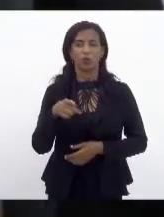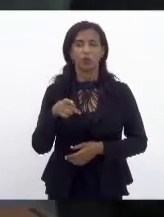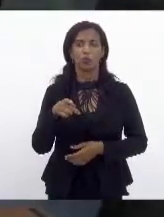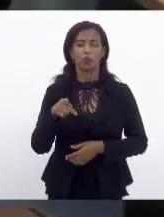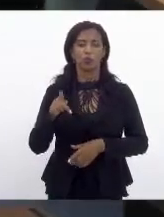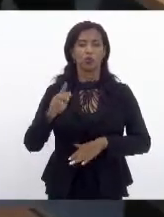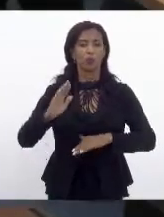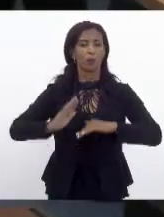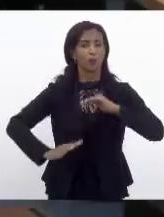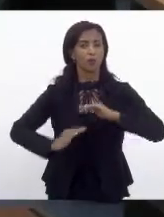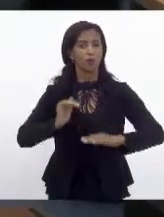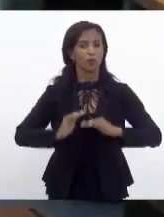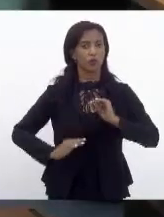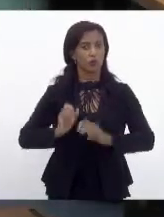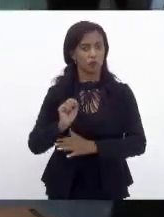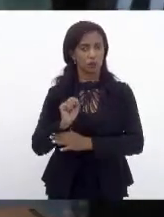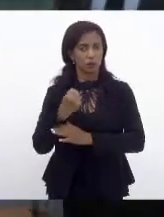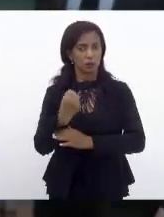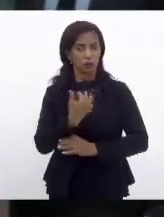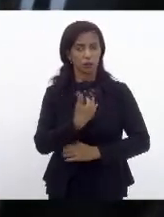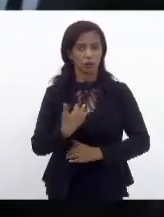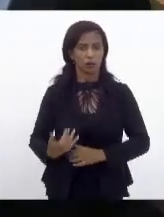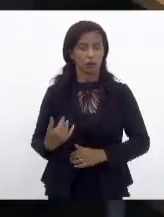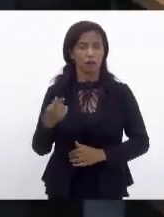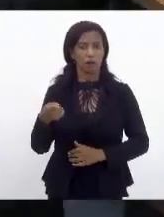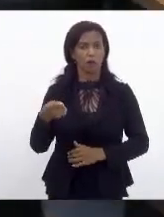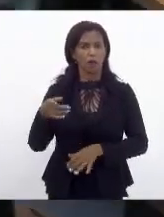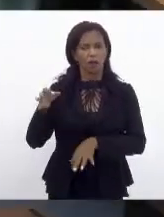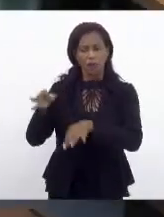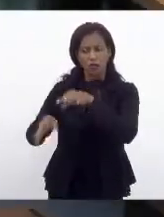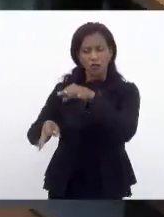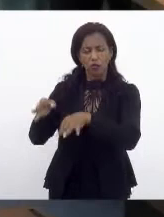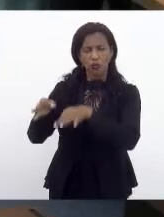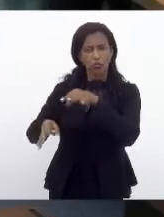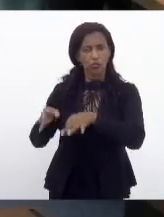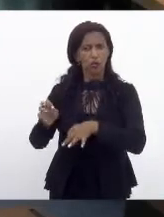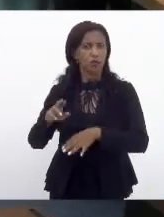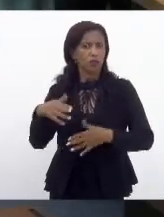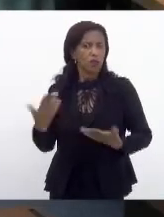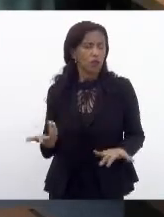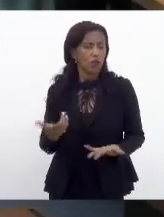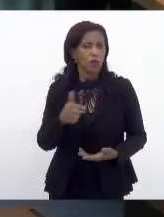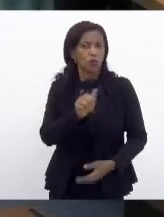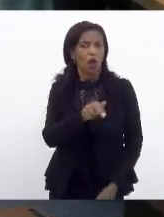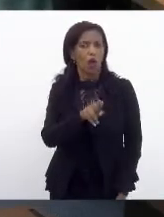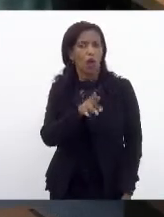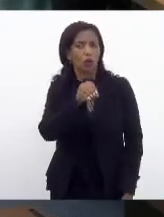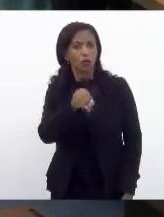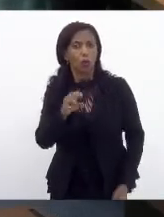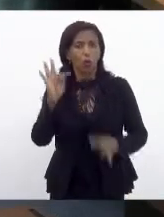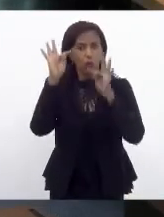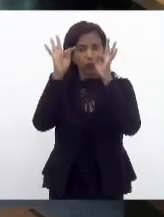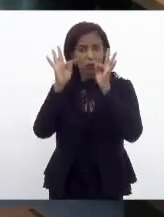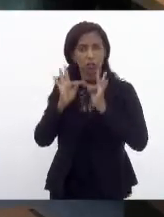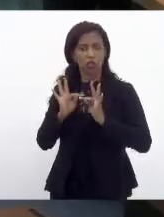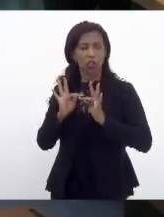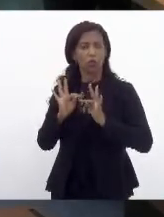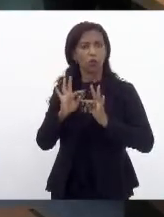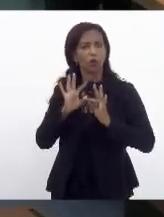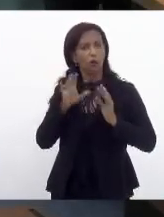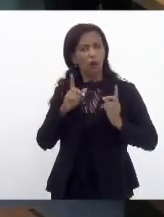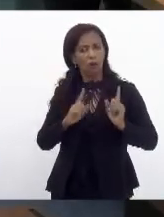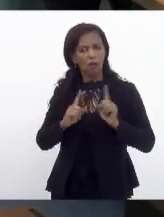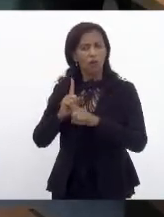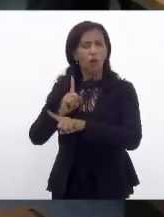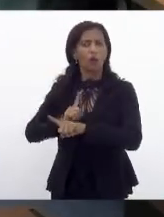segurança pública, para ir depor em juízos, seja como autor da prisão ou testemunha, eles vão no